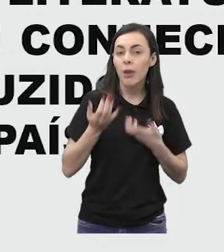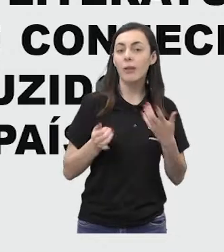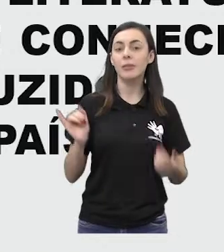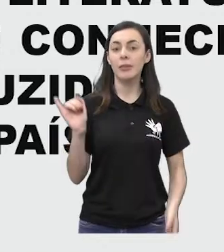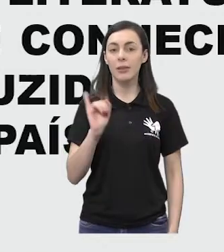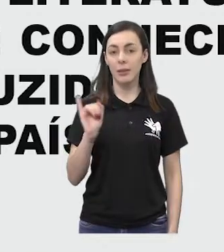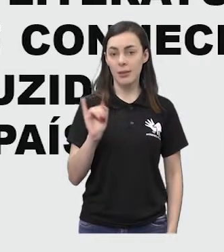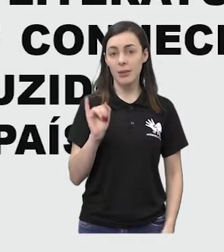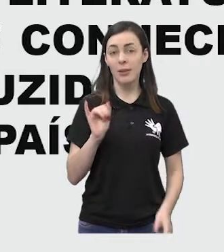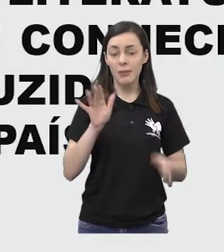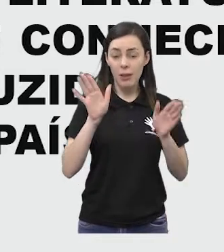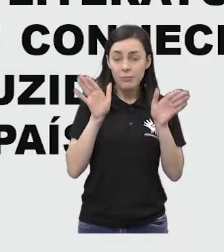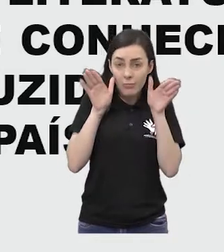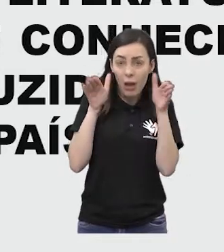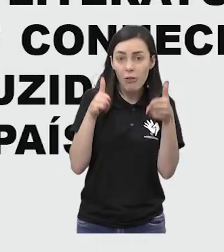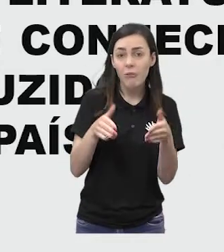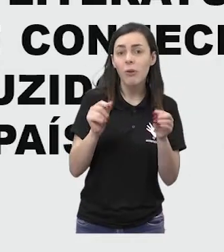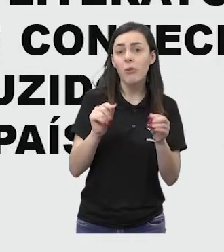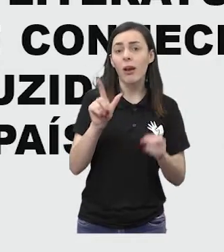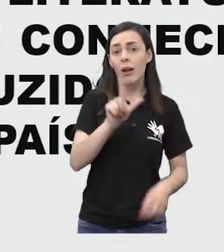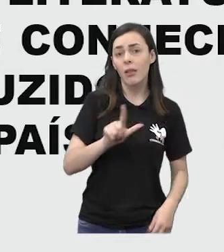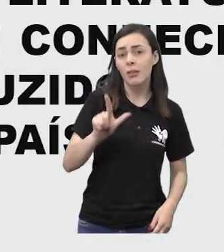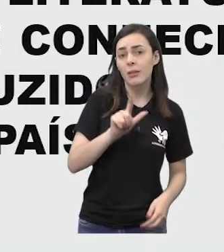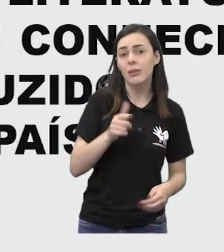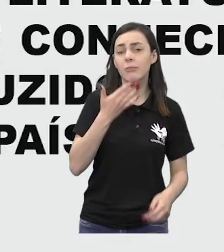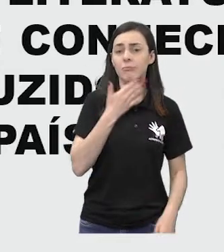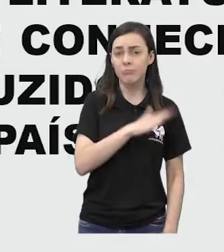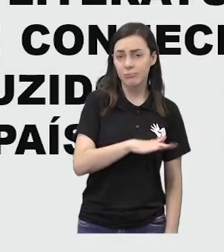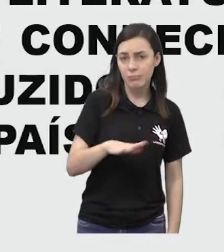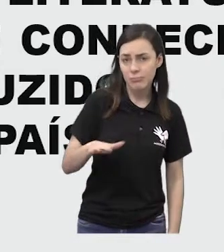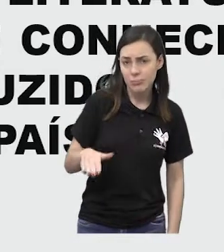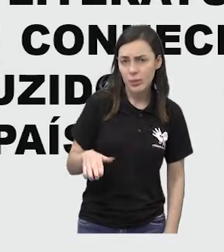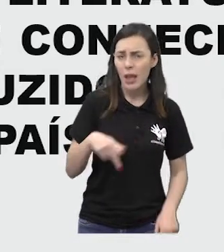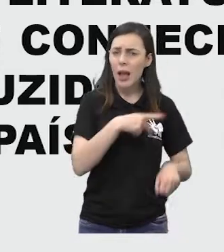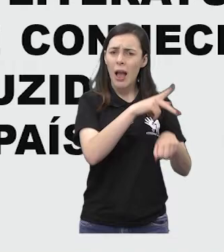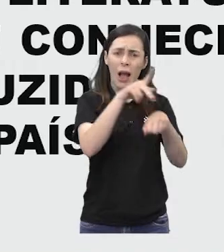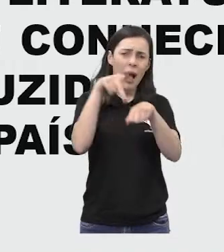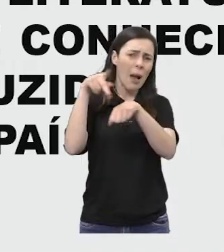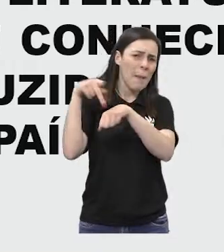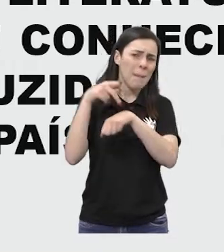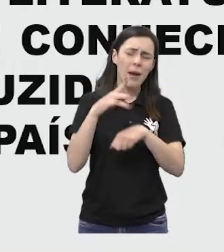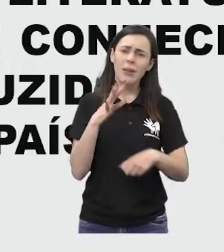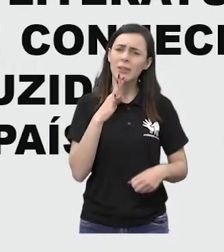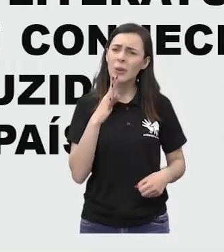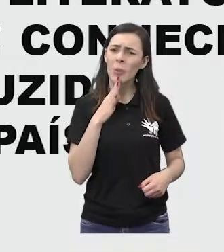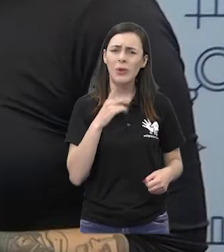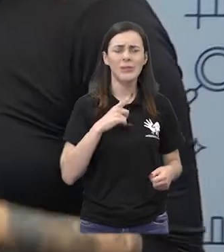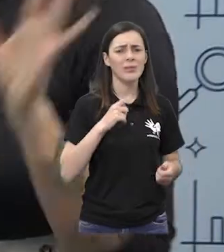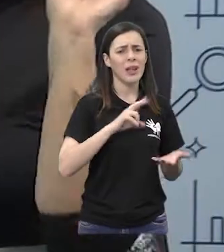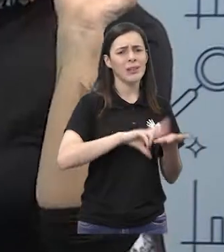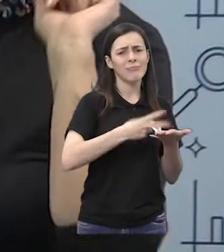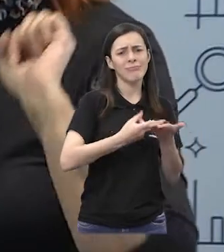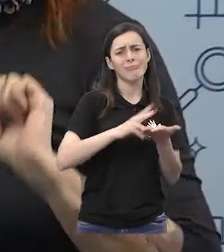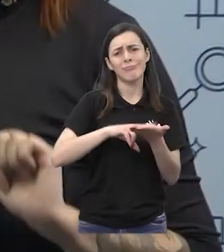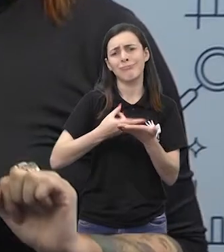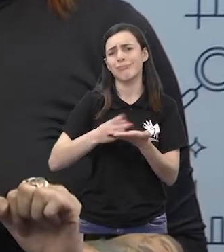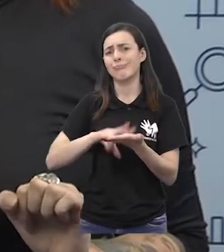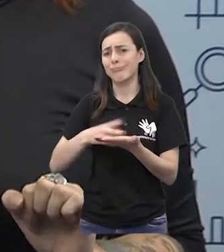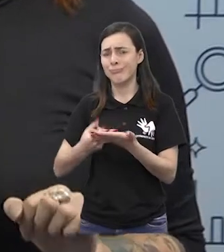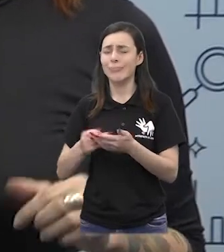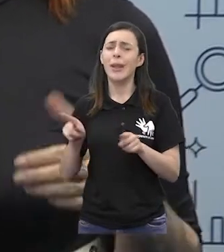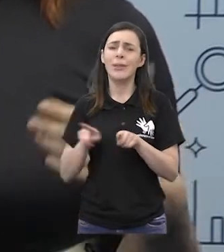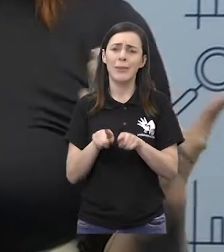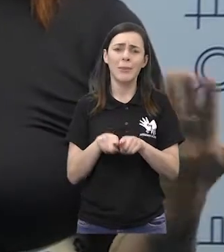especializado em livros de literatura infantil é conhecido e traduzido em muitos países do mundo ele é bastante